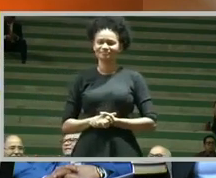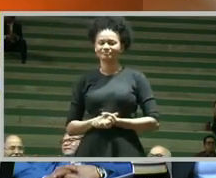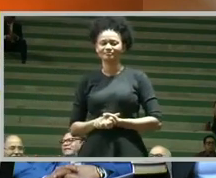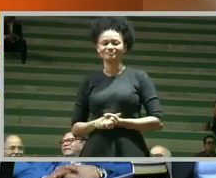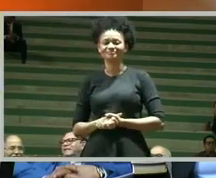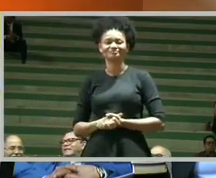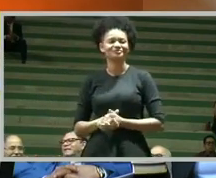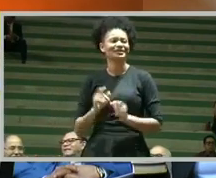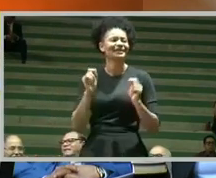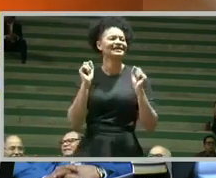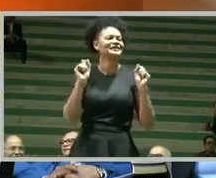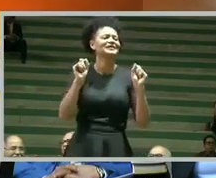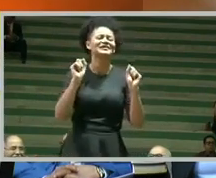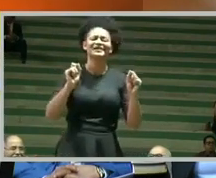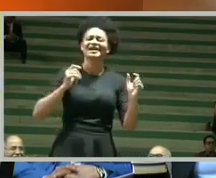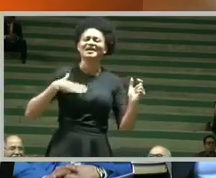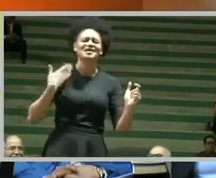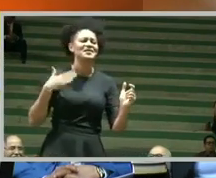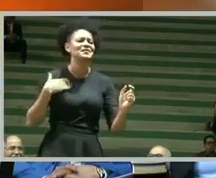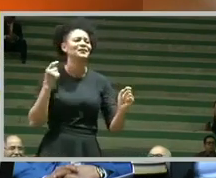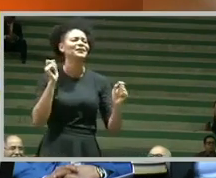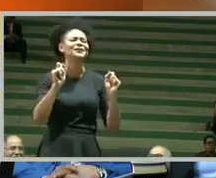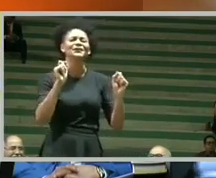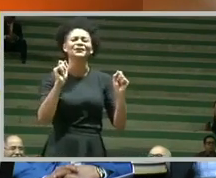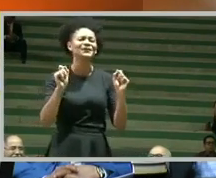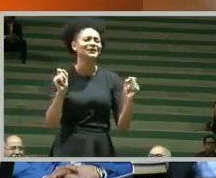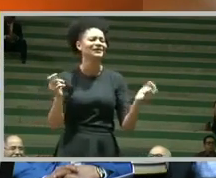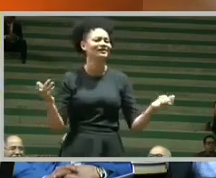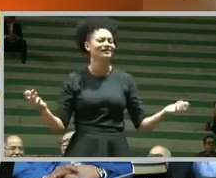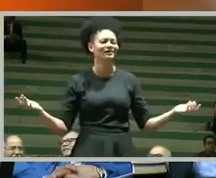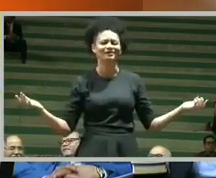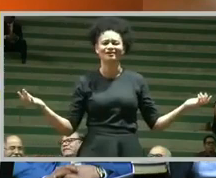Que alegria é esta?